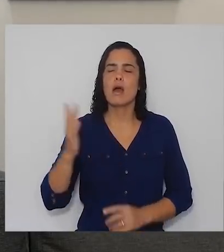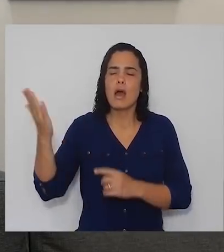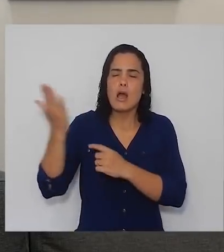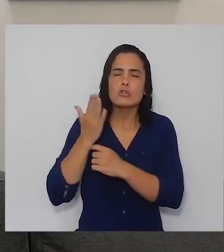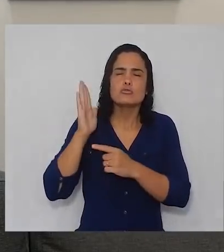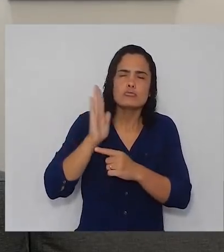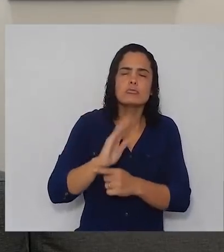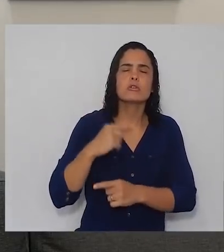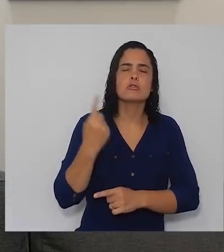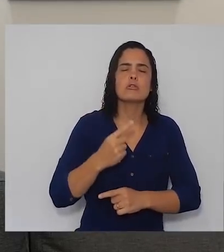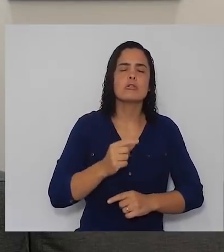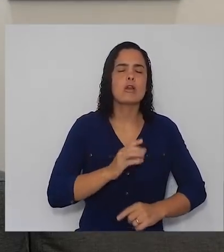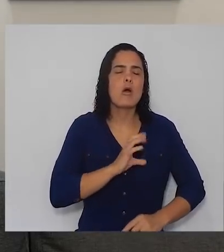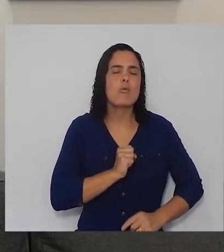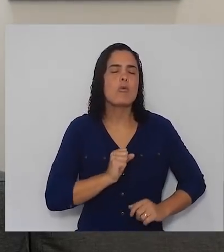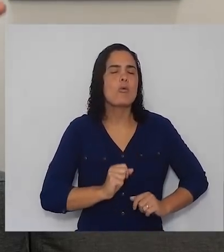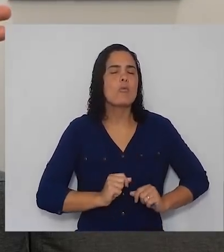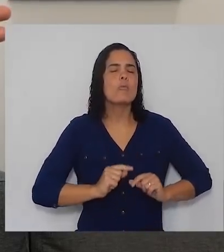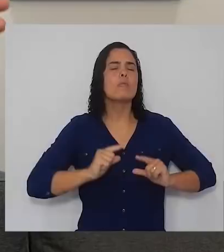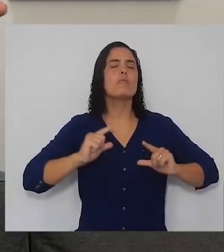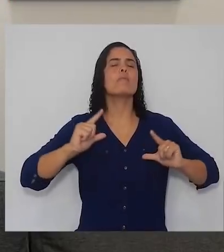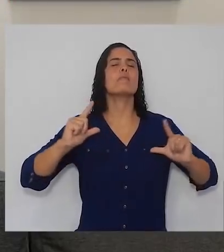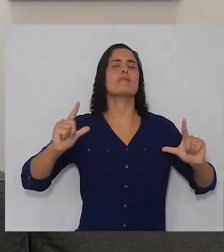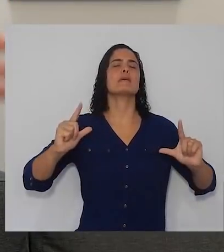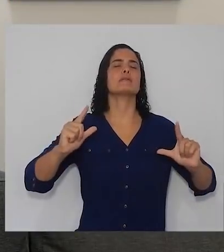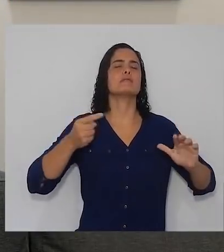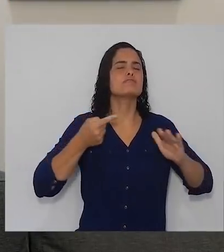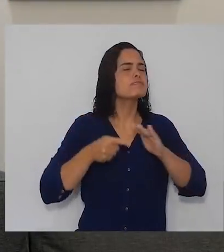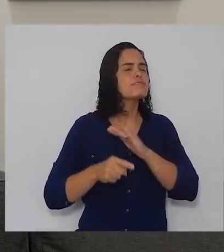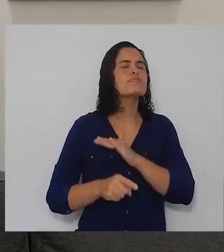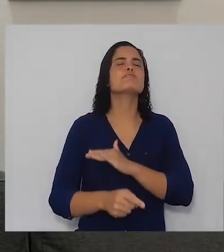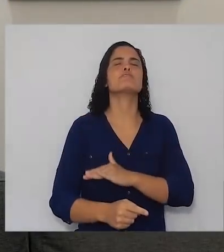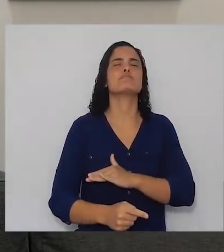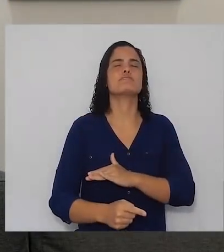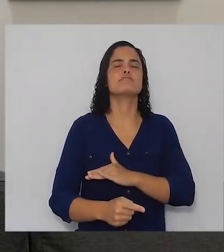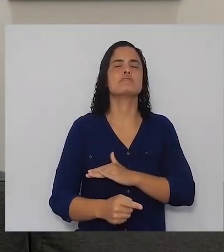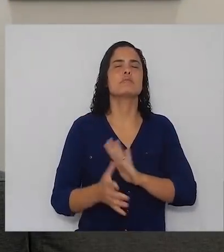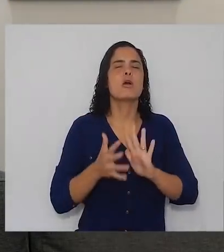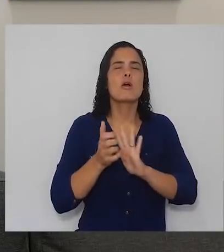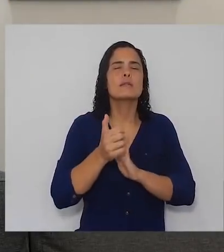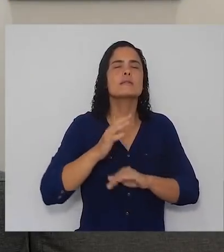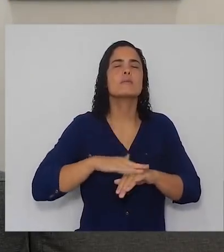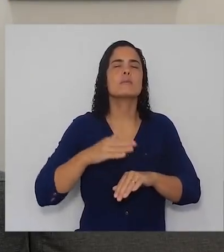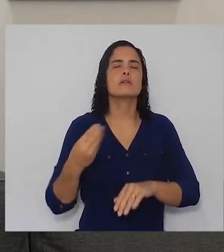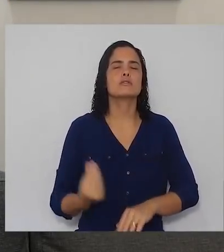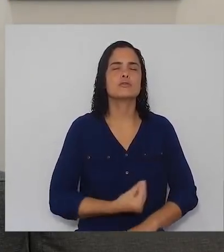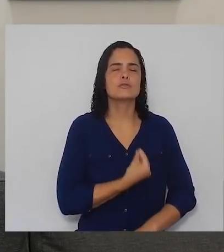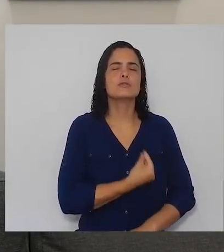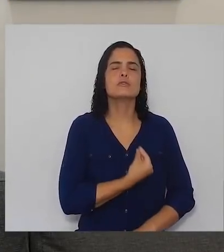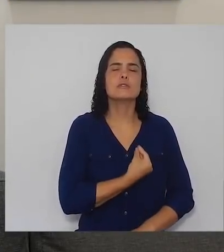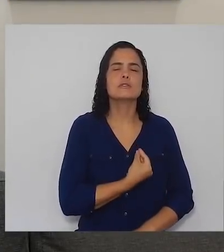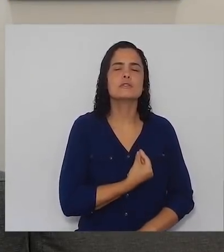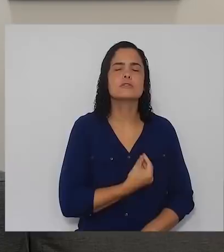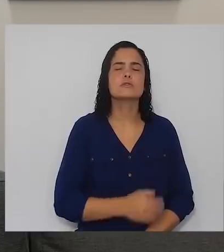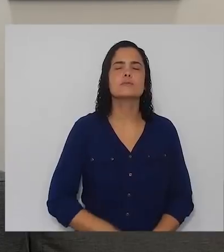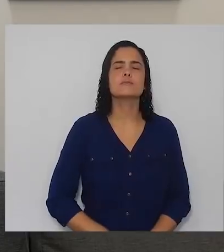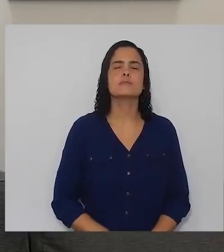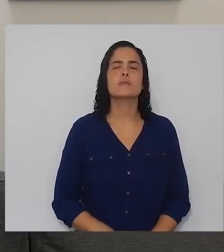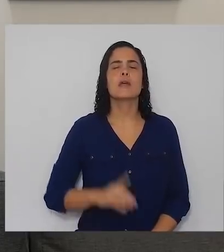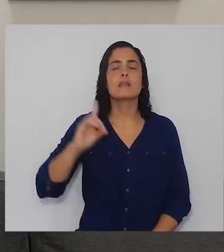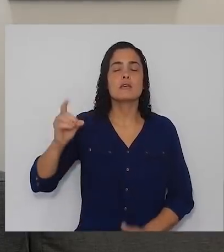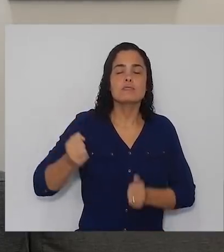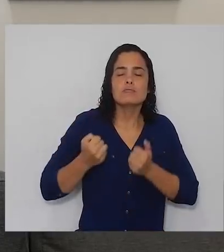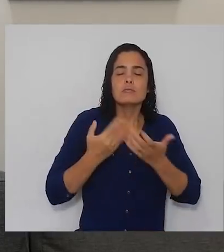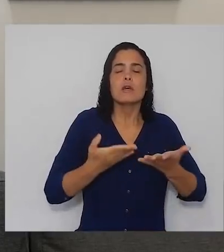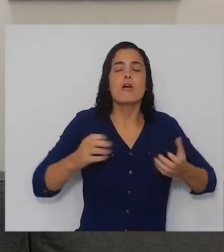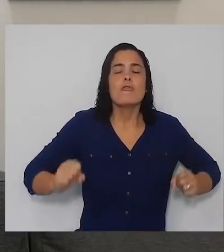se torne cada vez mais largo para alcançar cada vez mais vidas. Pai querido, em nome de Jesus, dá-nos força para enfrentar este